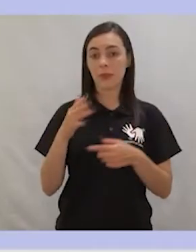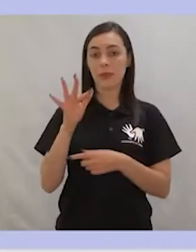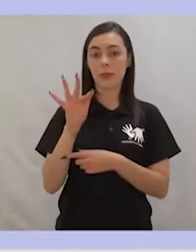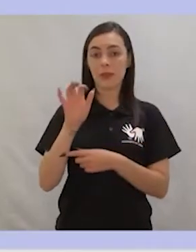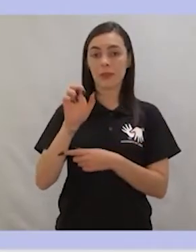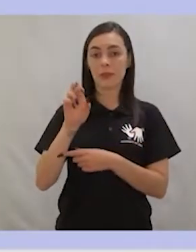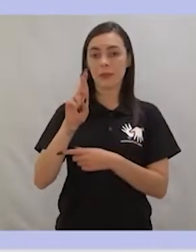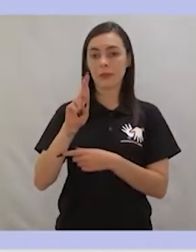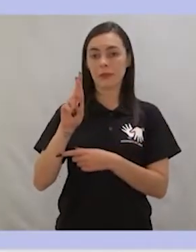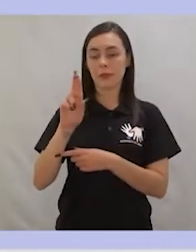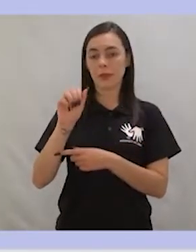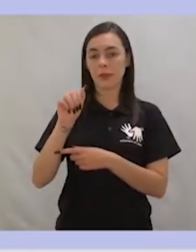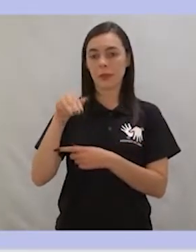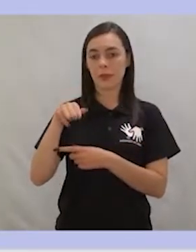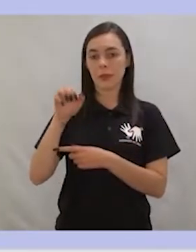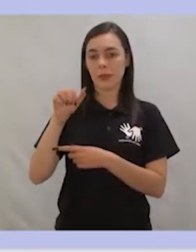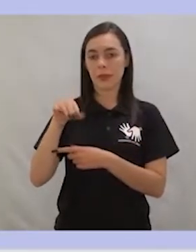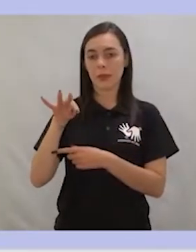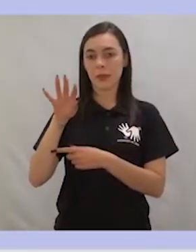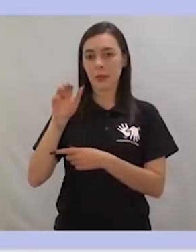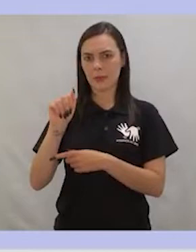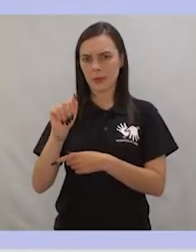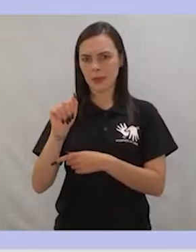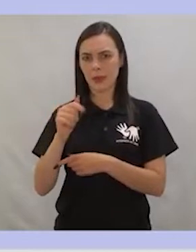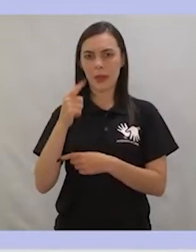ferramenta. Então, falem junto comigo.